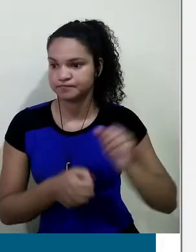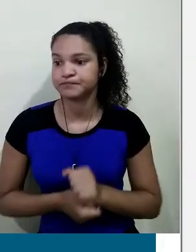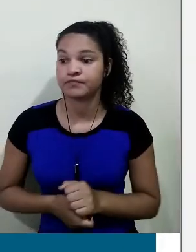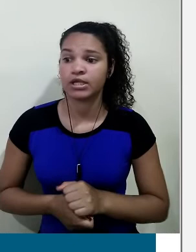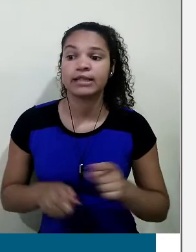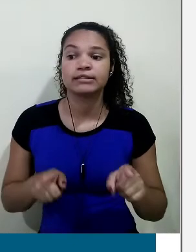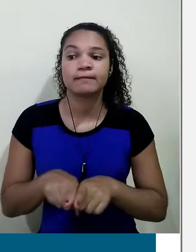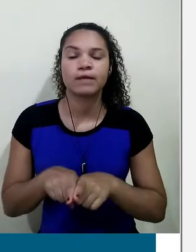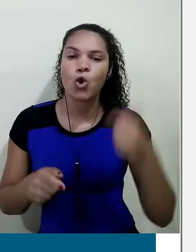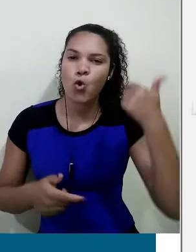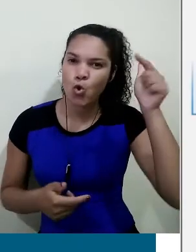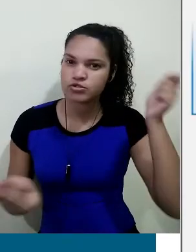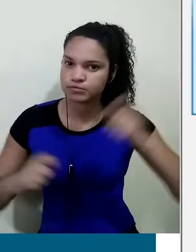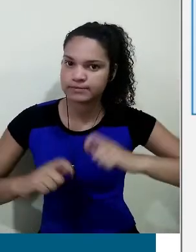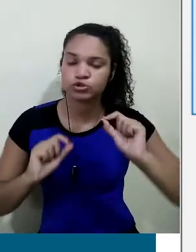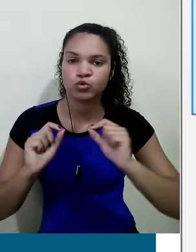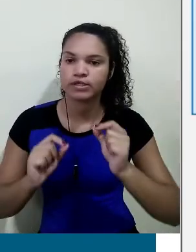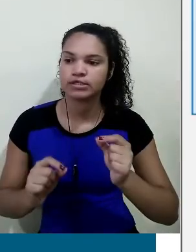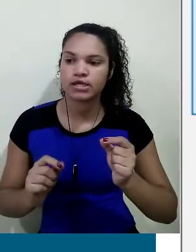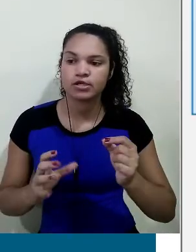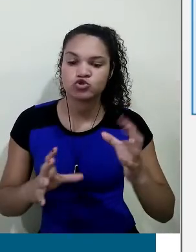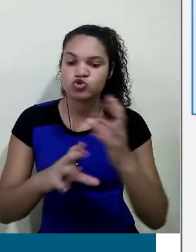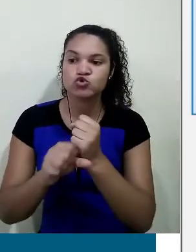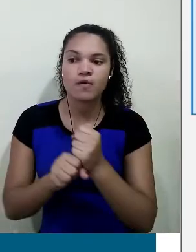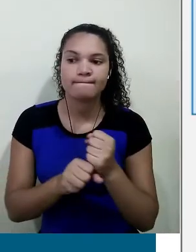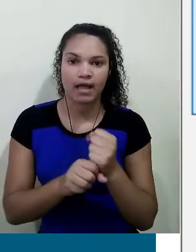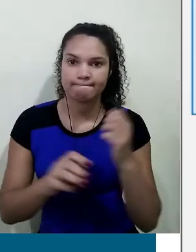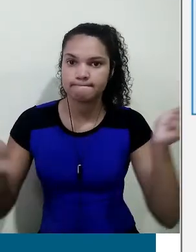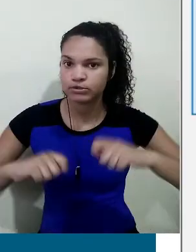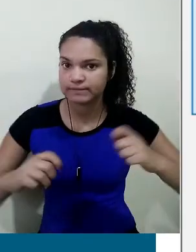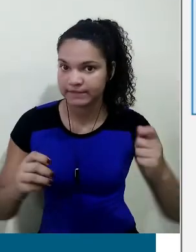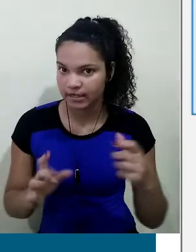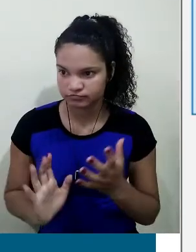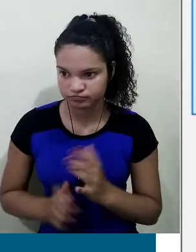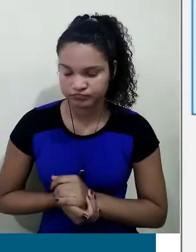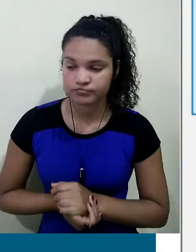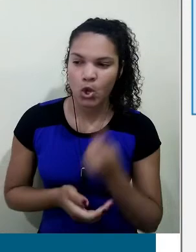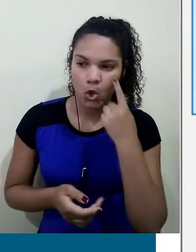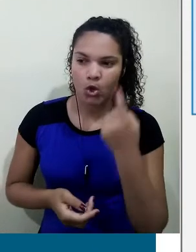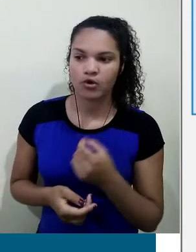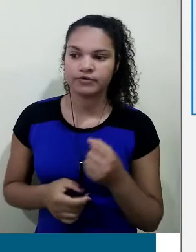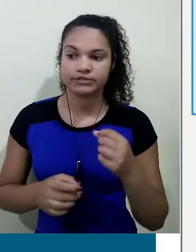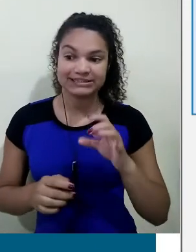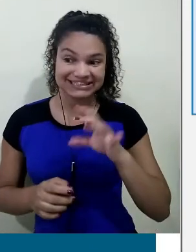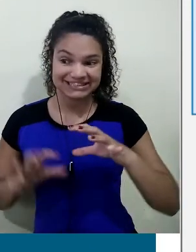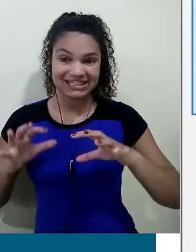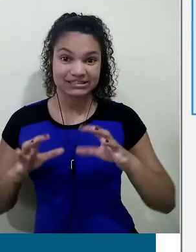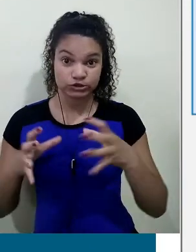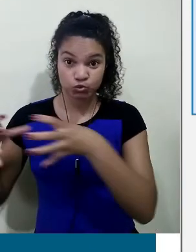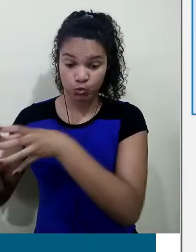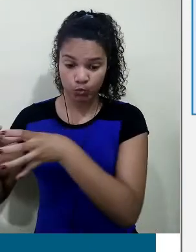A soma de probabilidades é a união entre subconjuntos de um espaço amostral. Quando esses subconjuntos